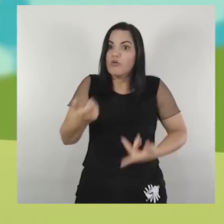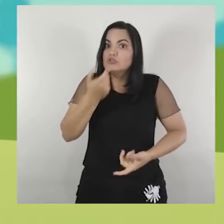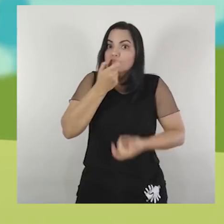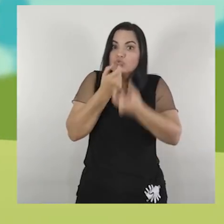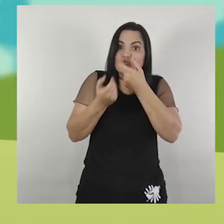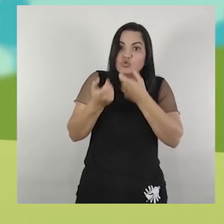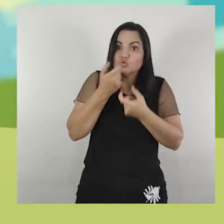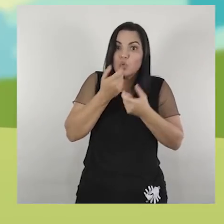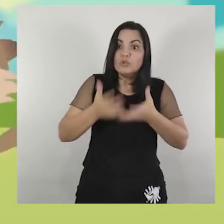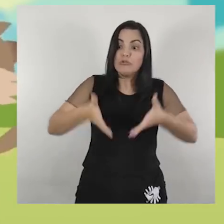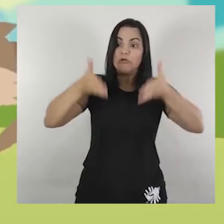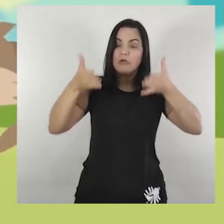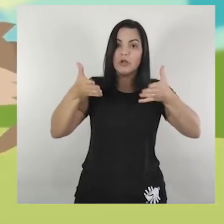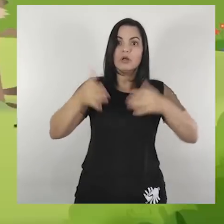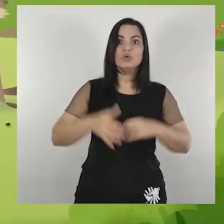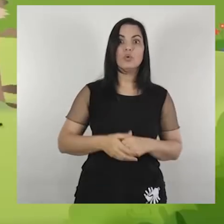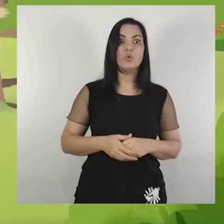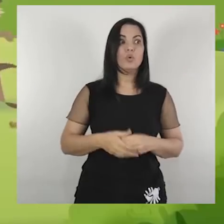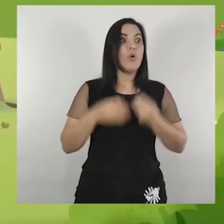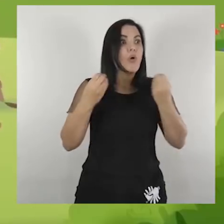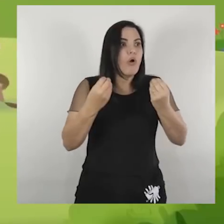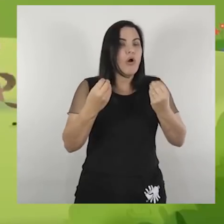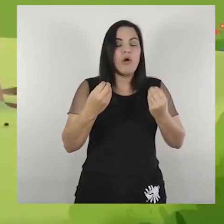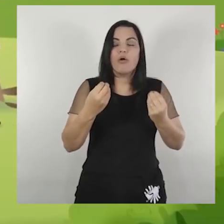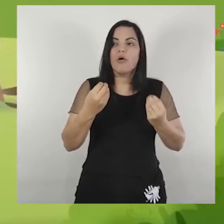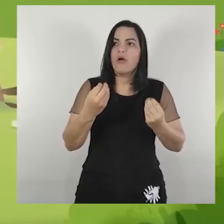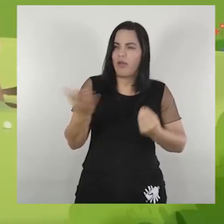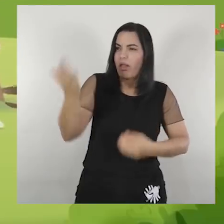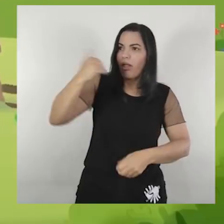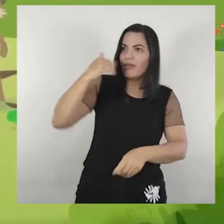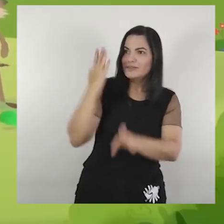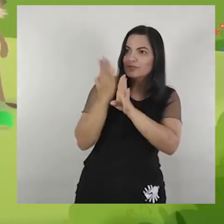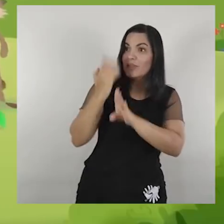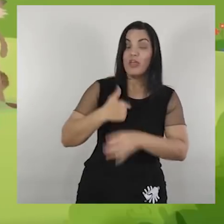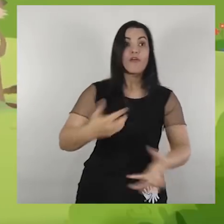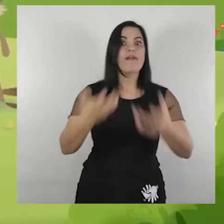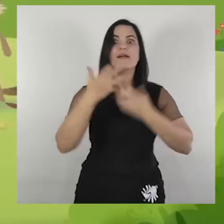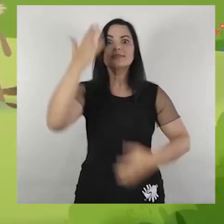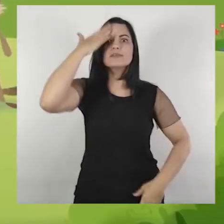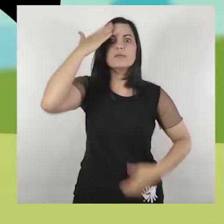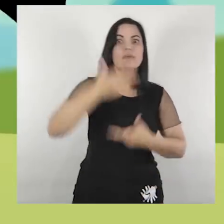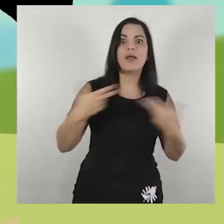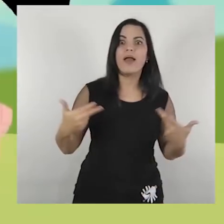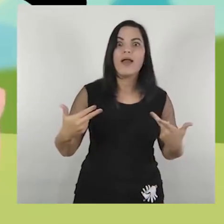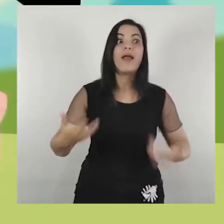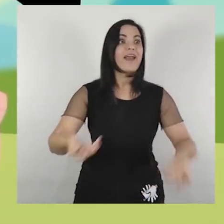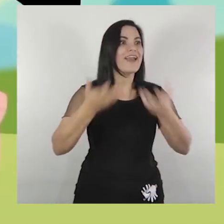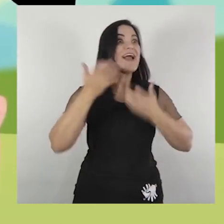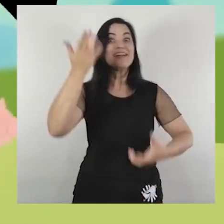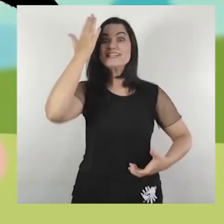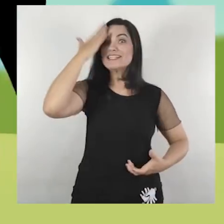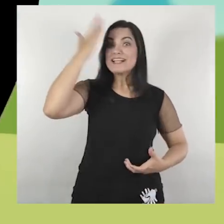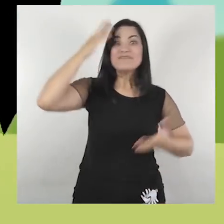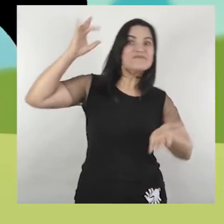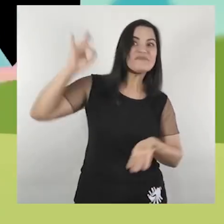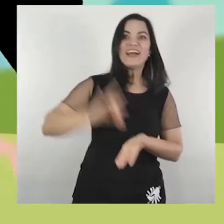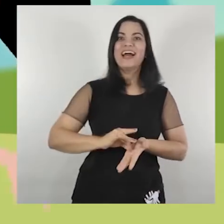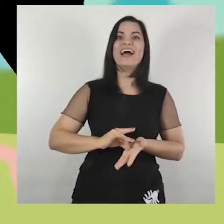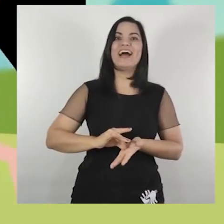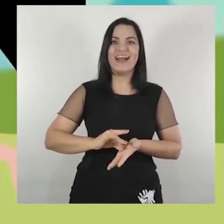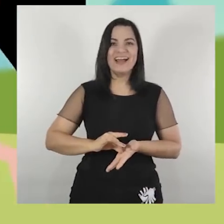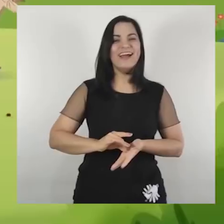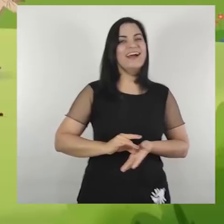de biscoitos? Como? Vamos descobrir porque eu quero saber. Eu quero saber. Eu quero